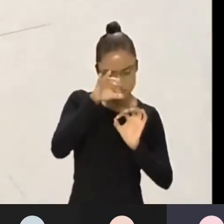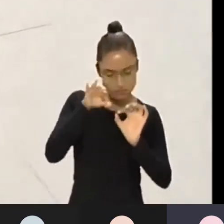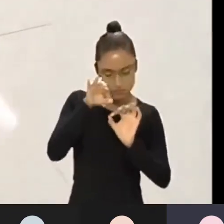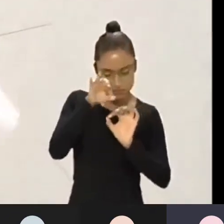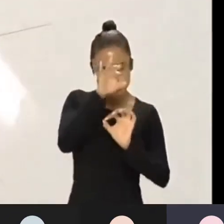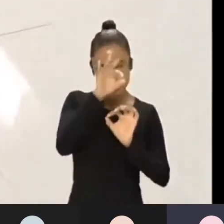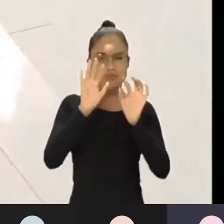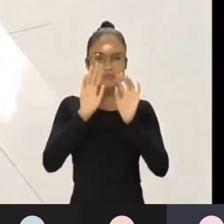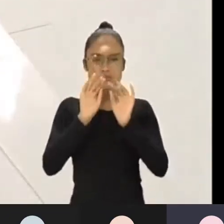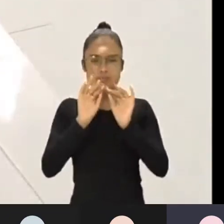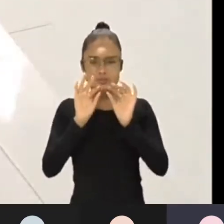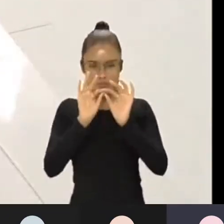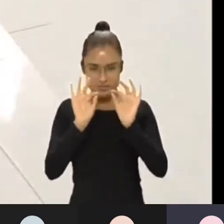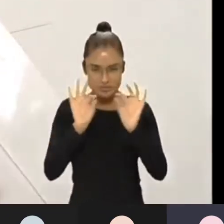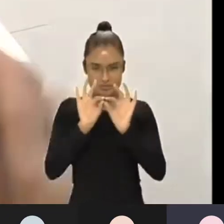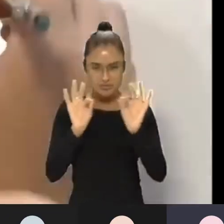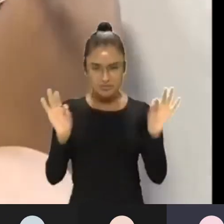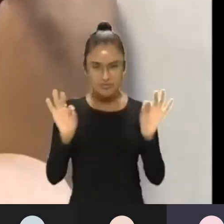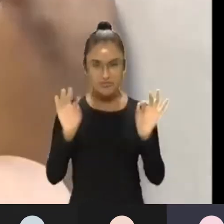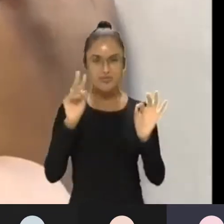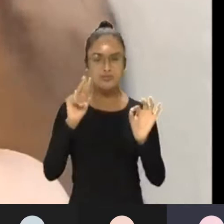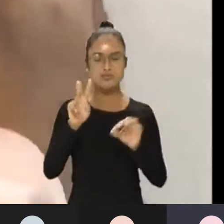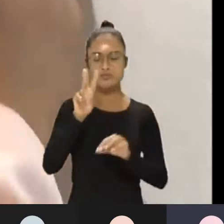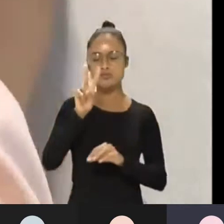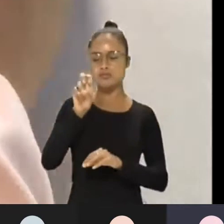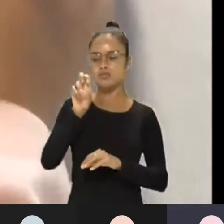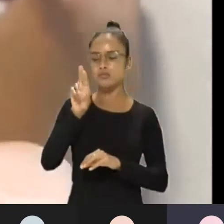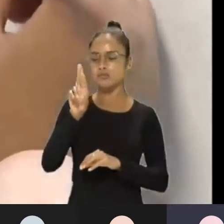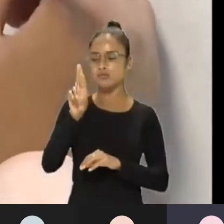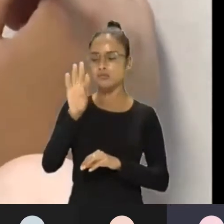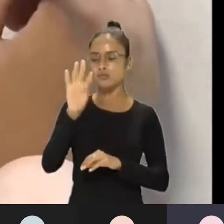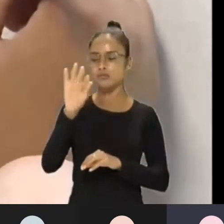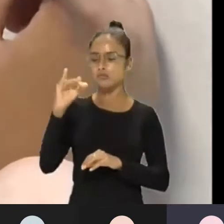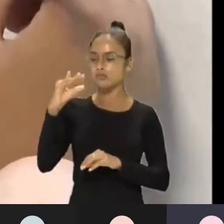São linhas auxiliares nesses vértices.